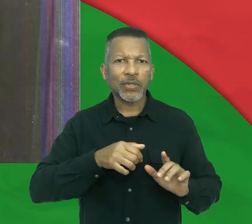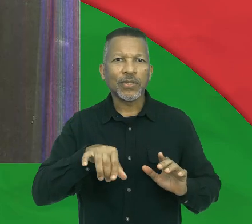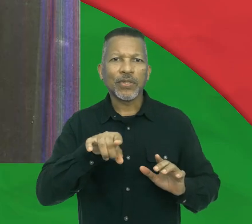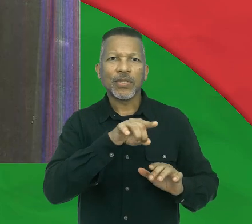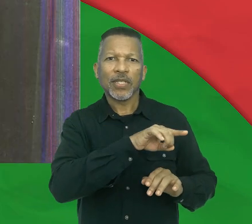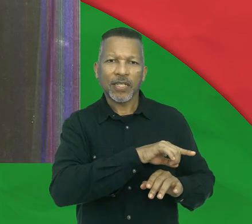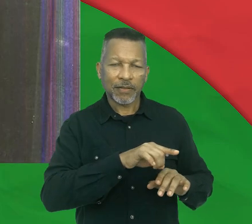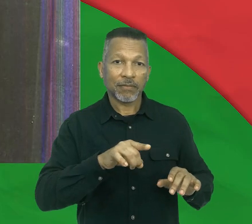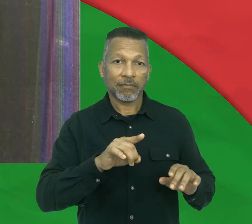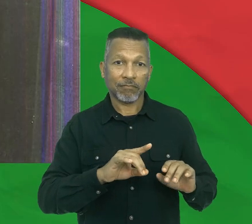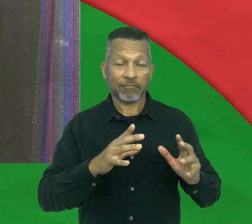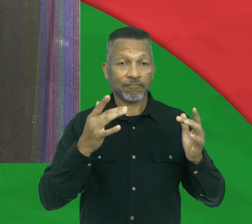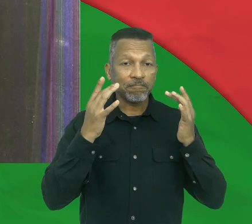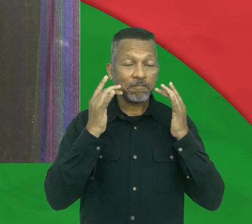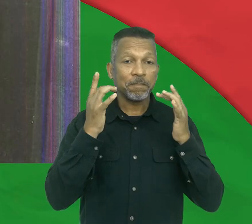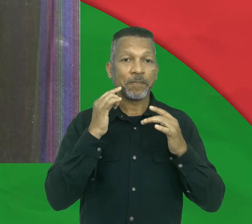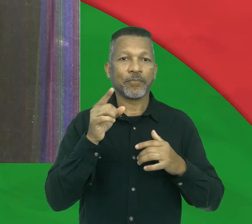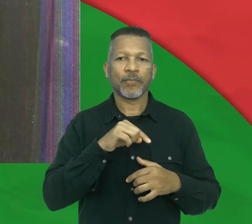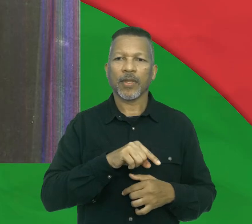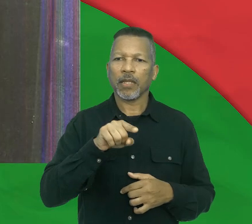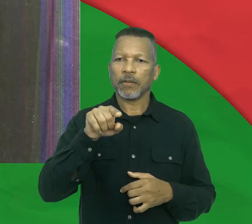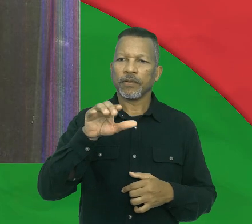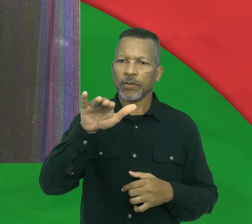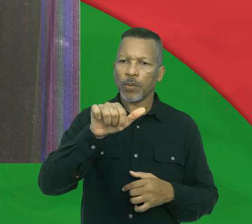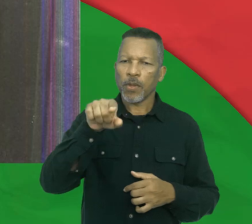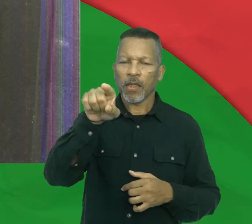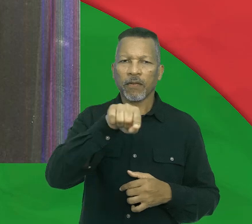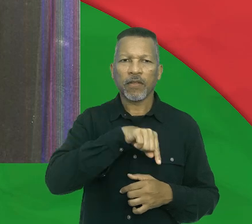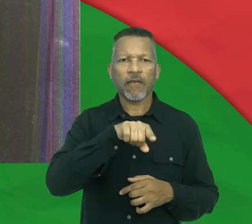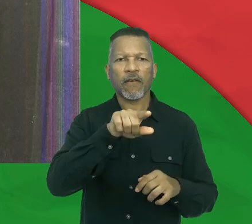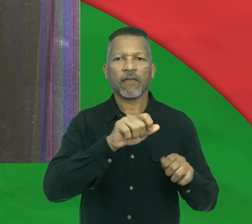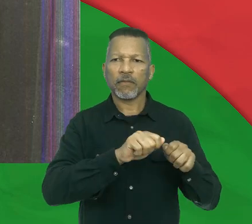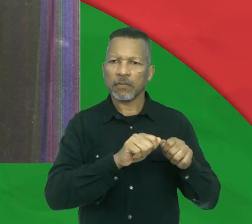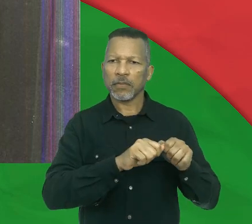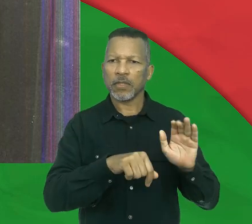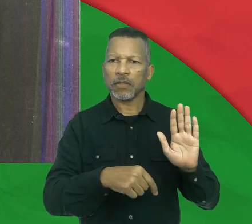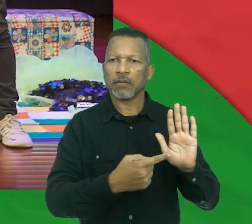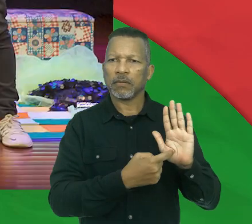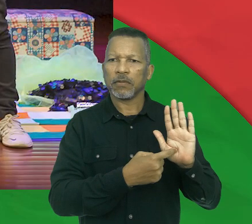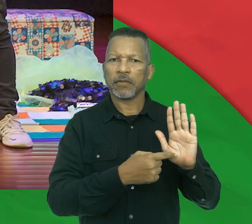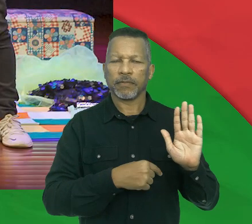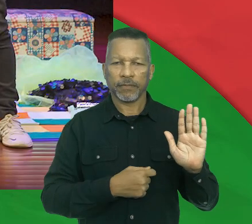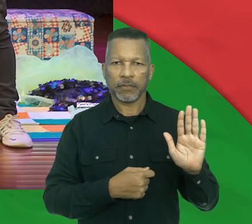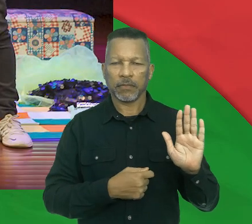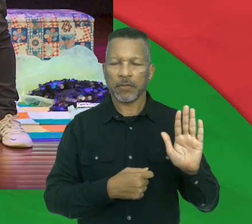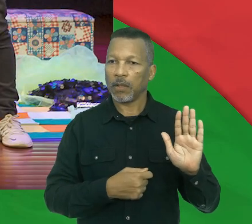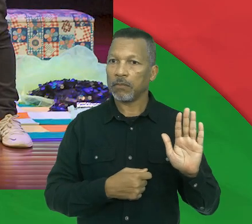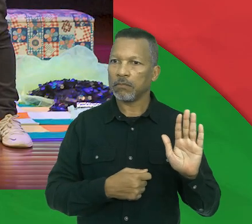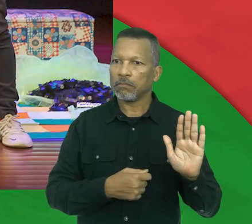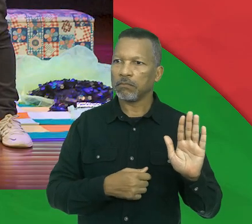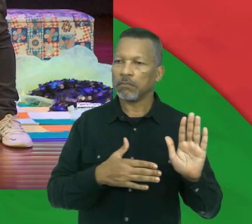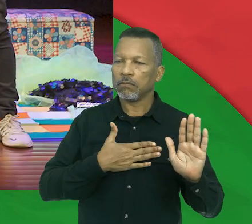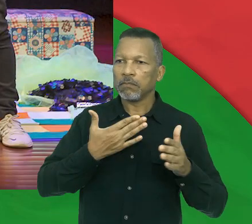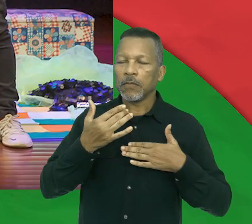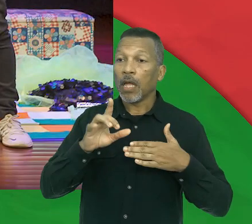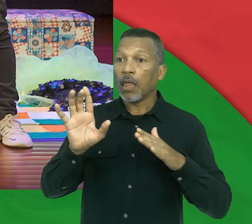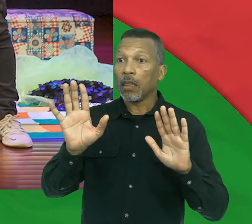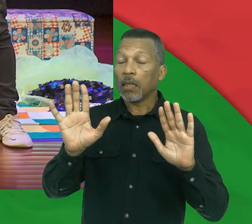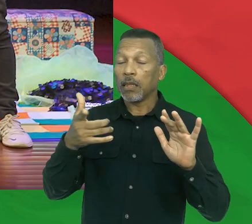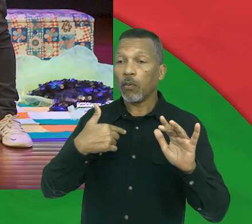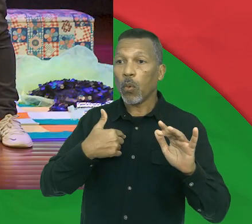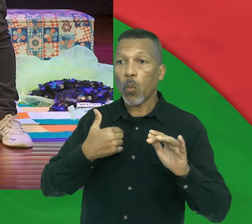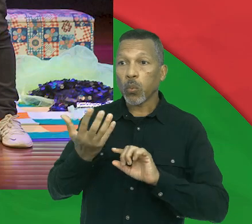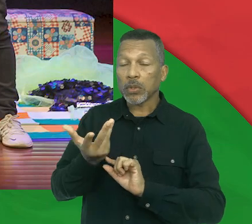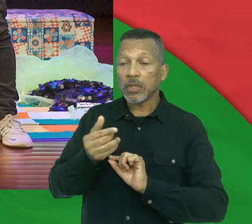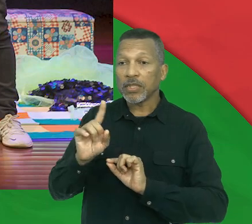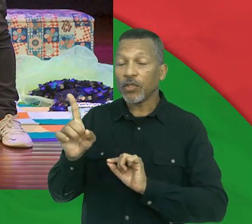no espetáculo, e Francis me falou: você vai fazer aquele papel. Aí eu olhei para ele assustado e disse: não, eu não sou